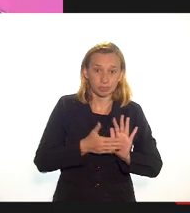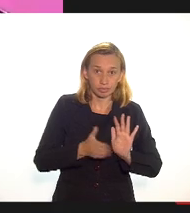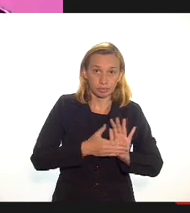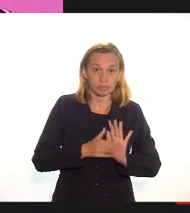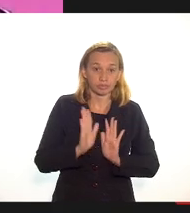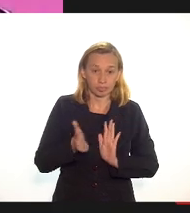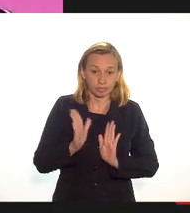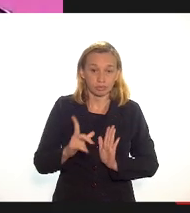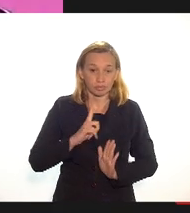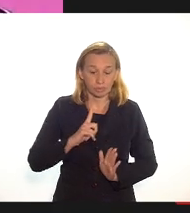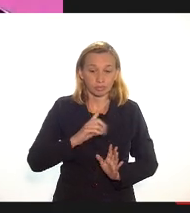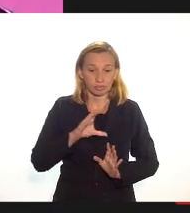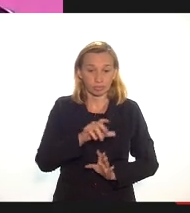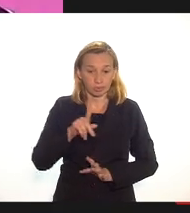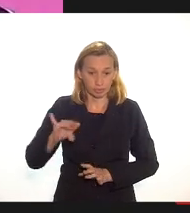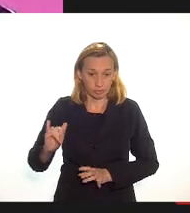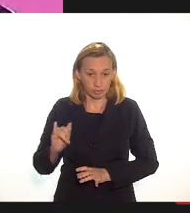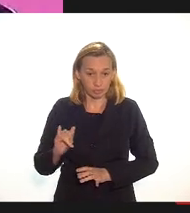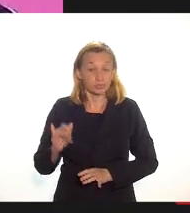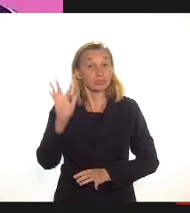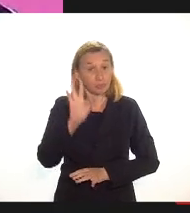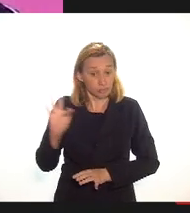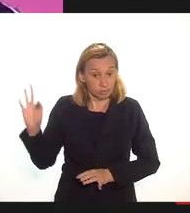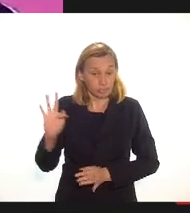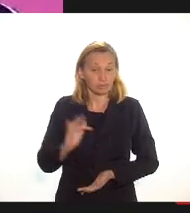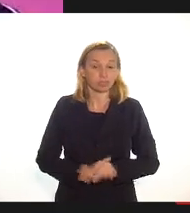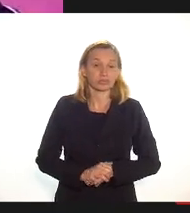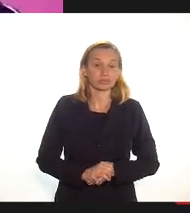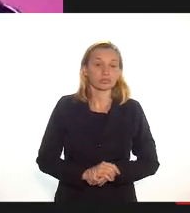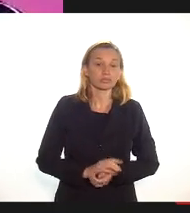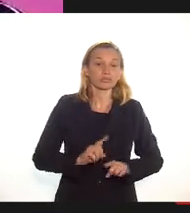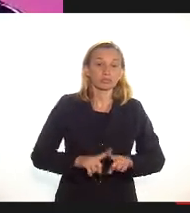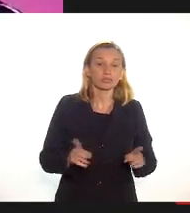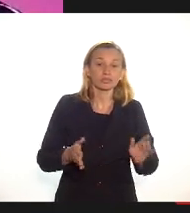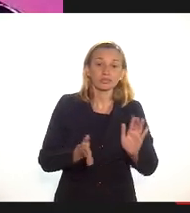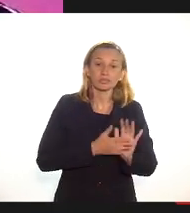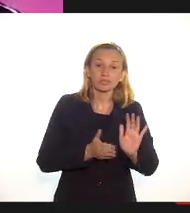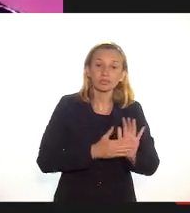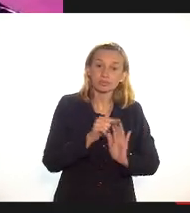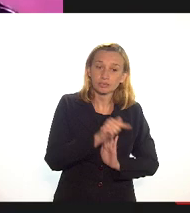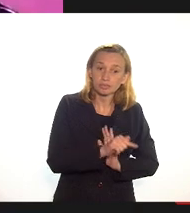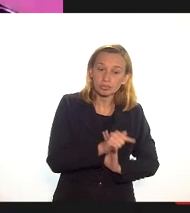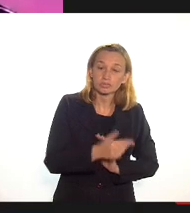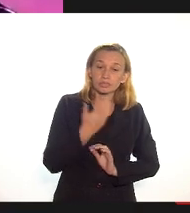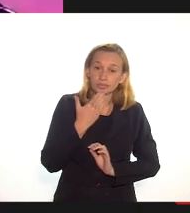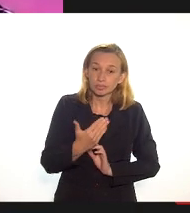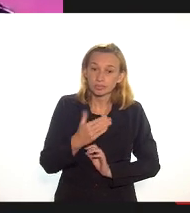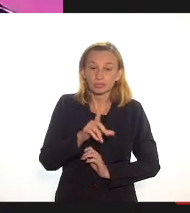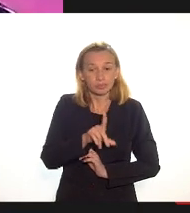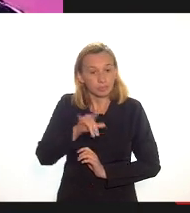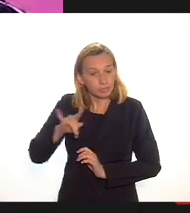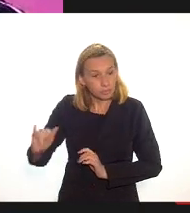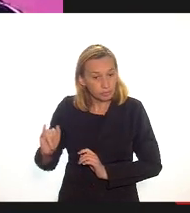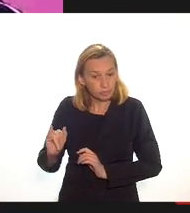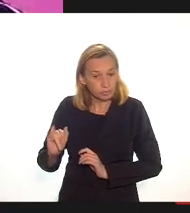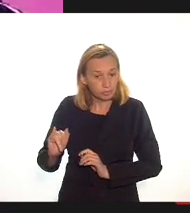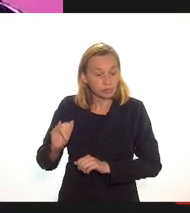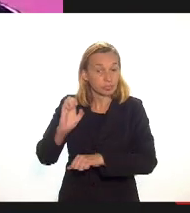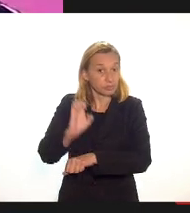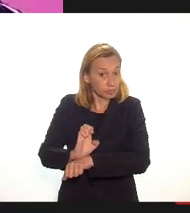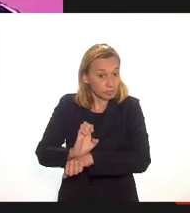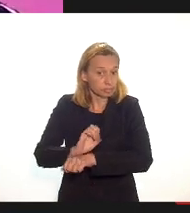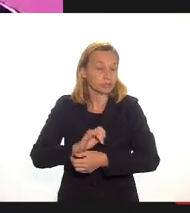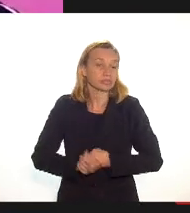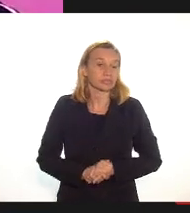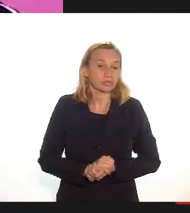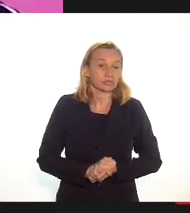porque já tem uma CPI federal, mas a proposta aqui é que se possa pedir uma CPI